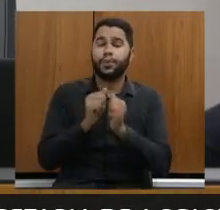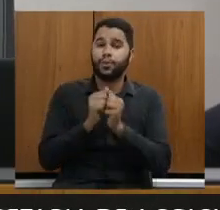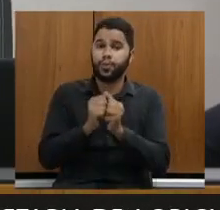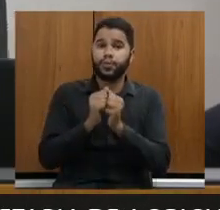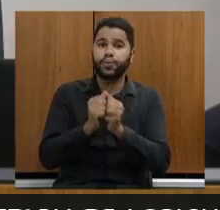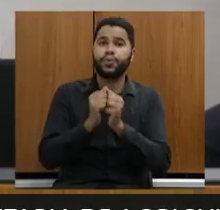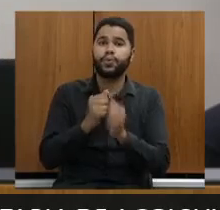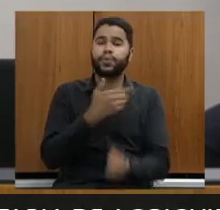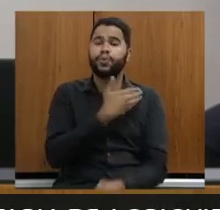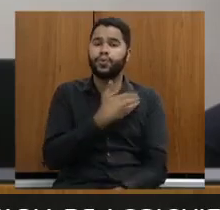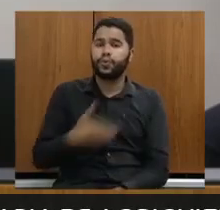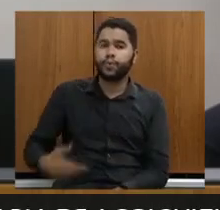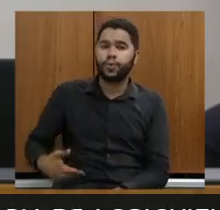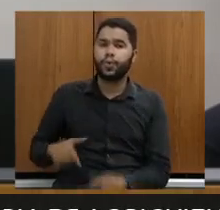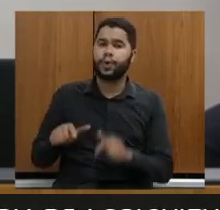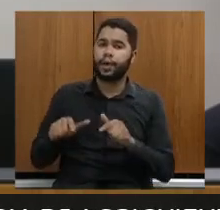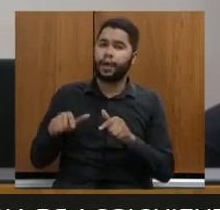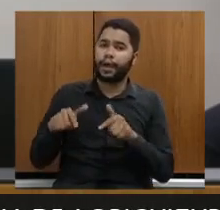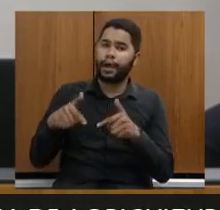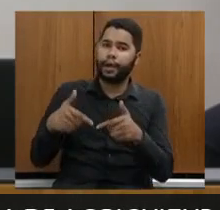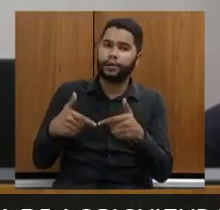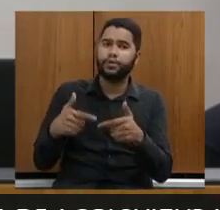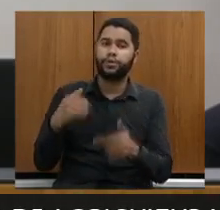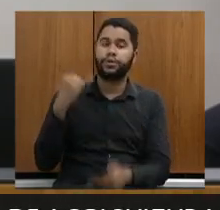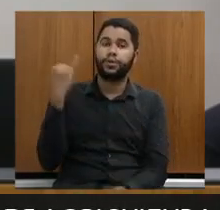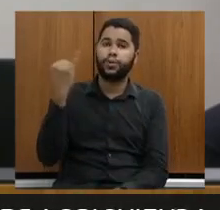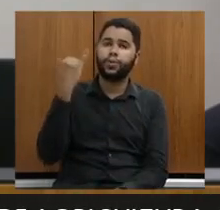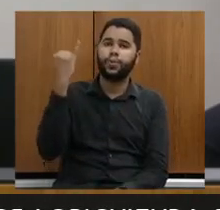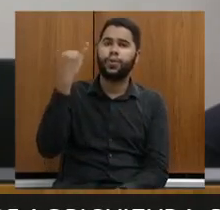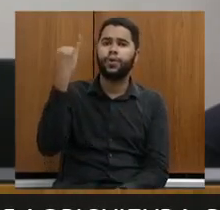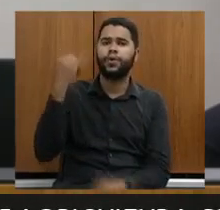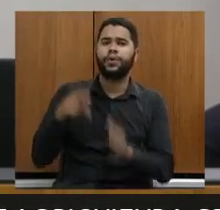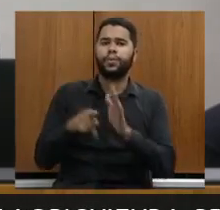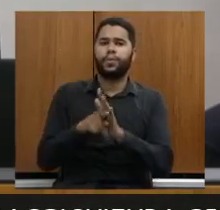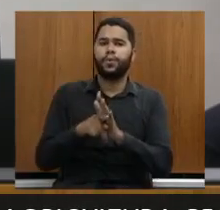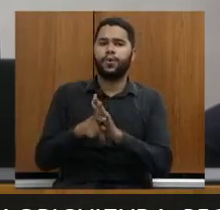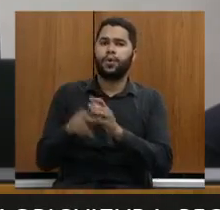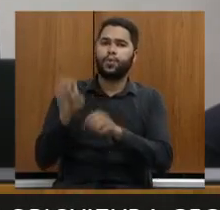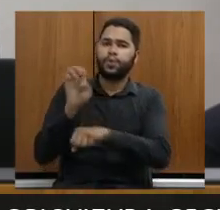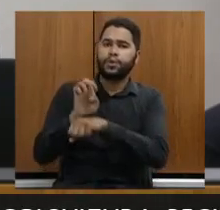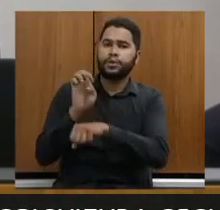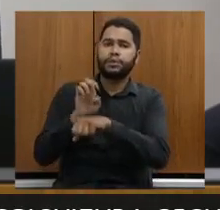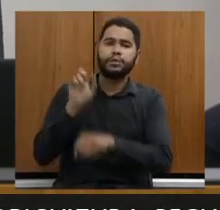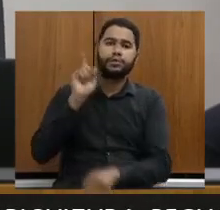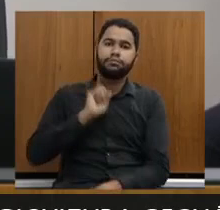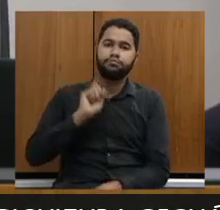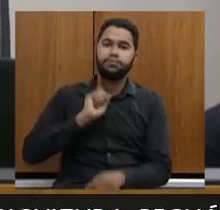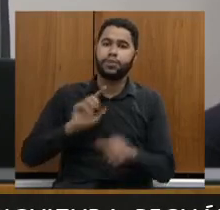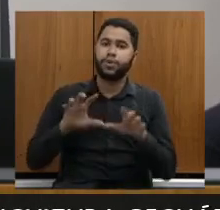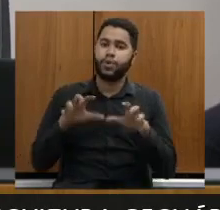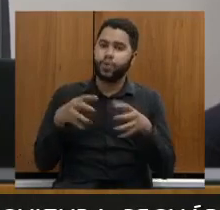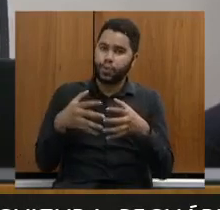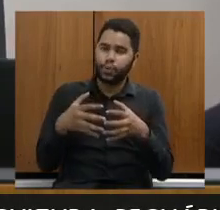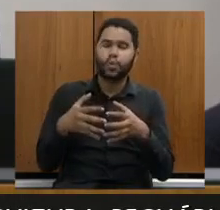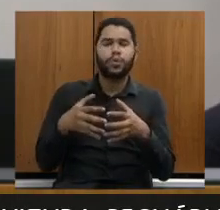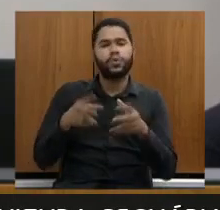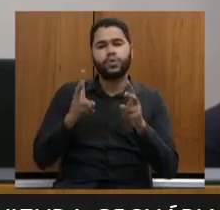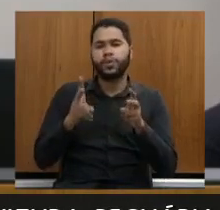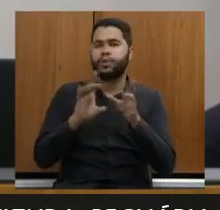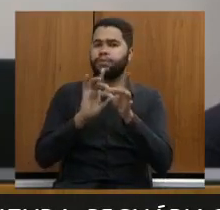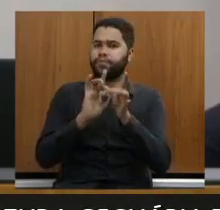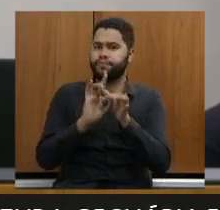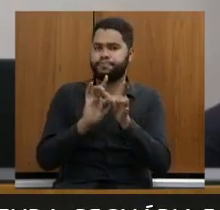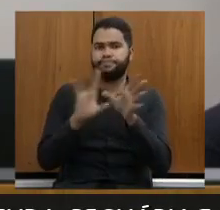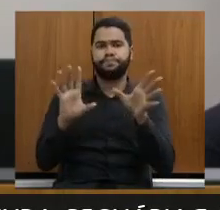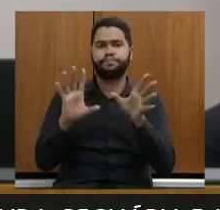do governo quando as ações foram importantes para o estado de Minas Gerais e essa condição estará sempre à